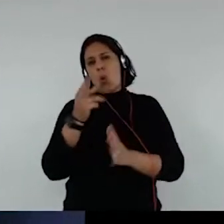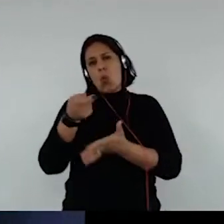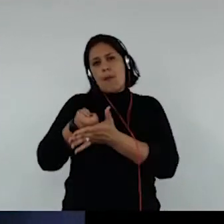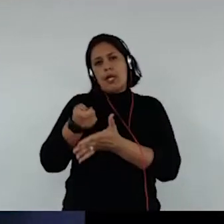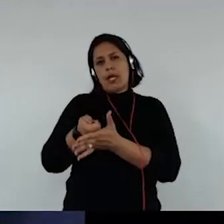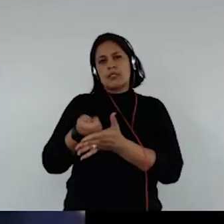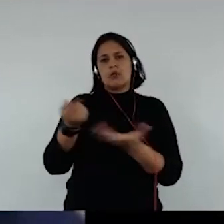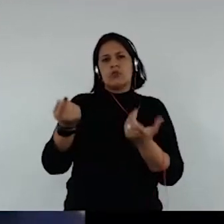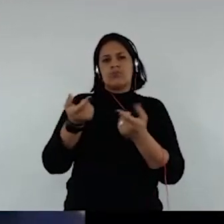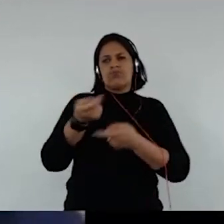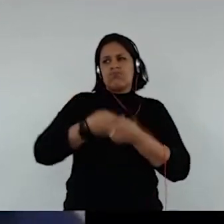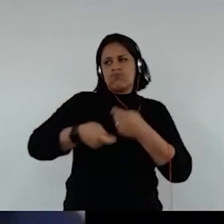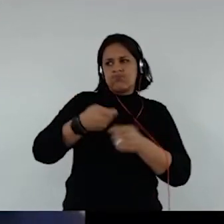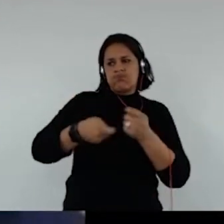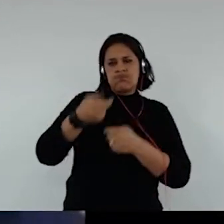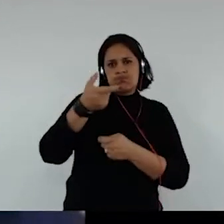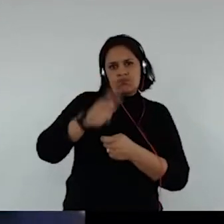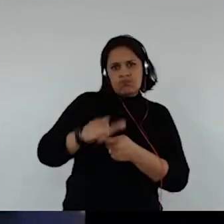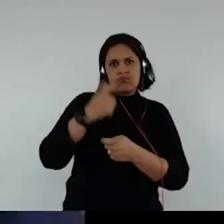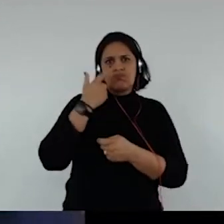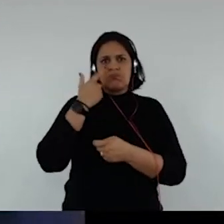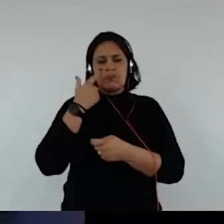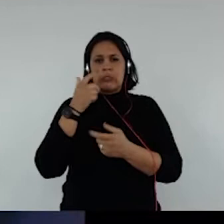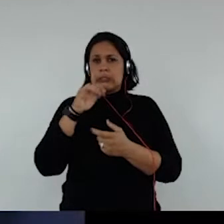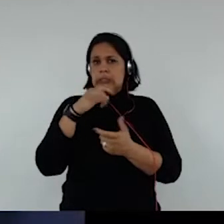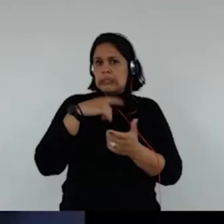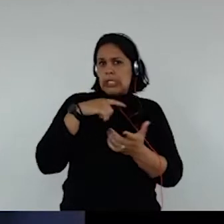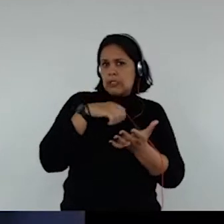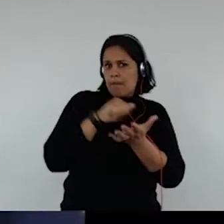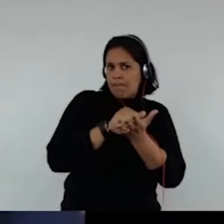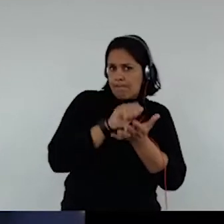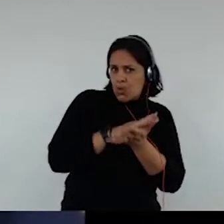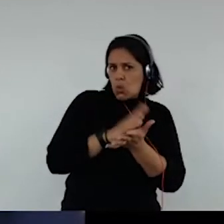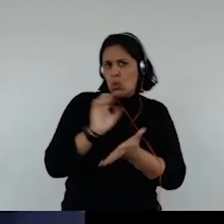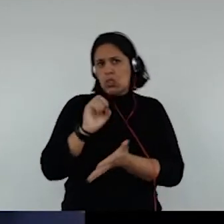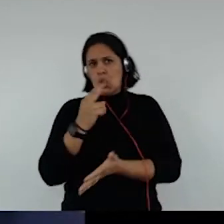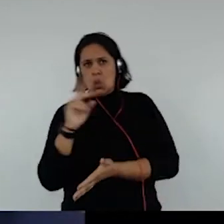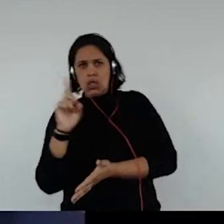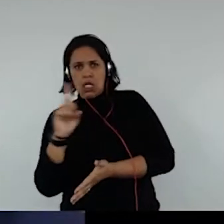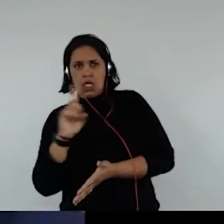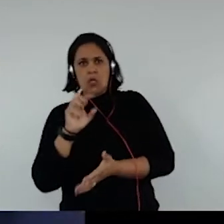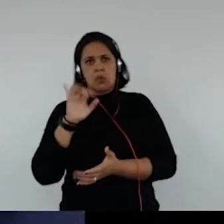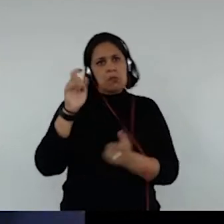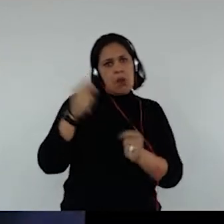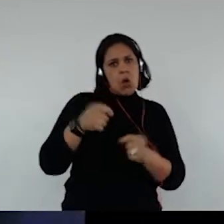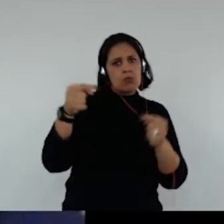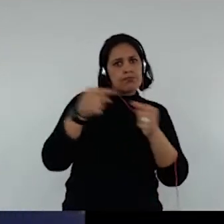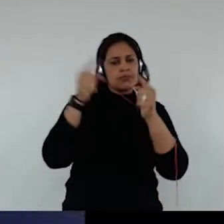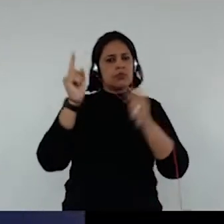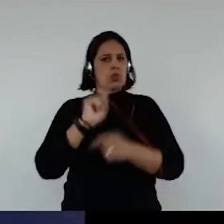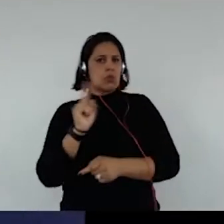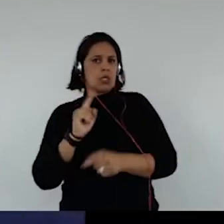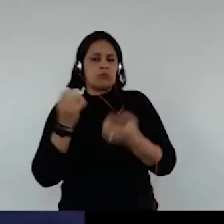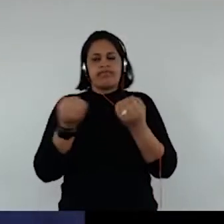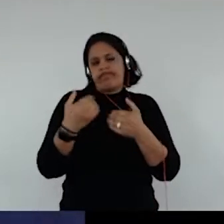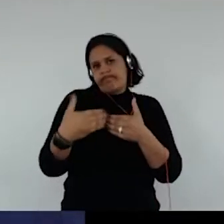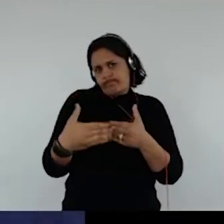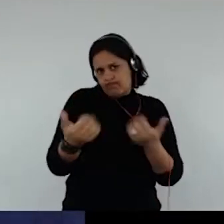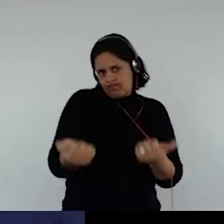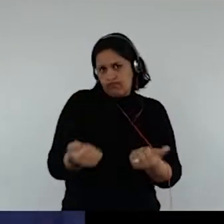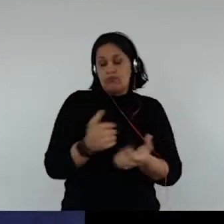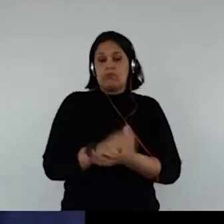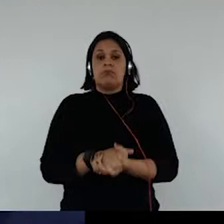as consequências, se temos sanções, se podemos executá-lo. Então, esse vai ser o desdobramento.